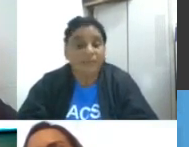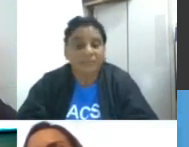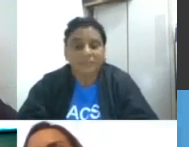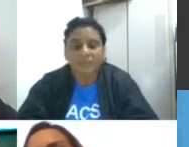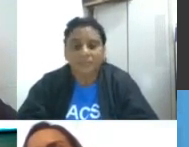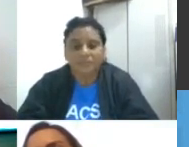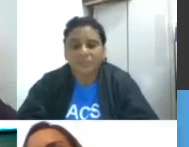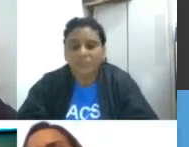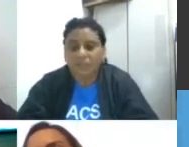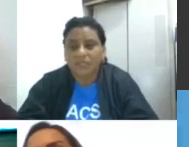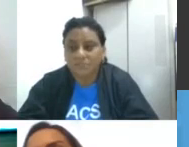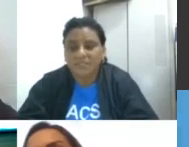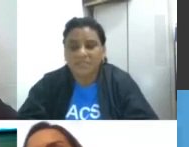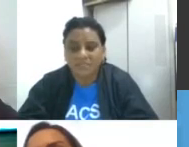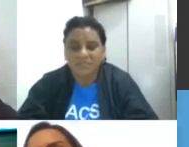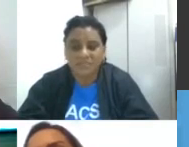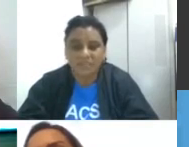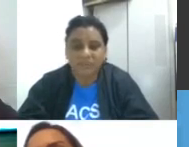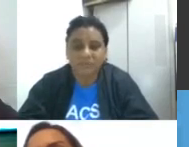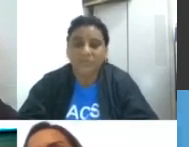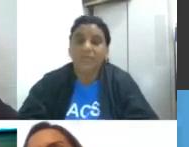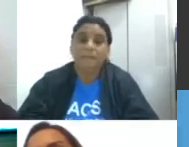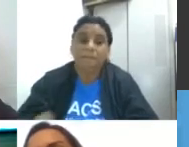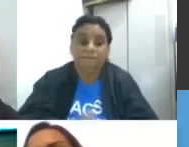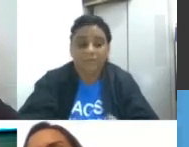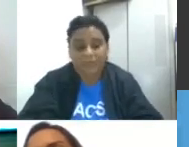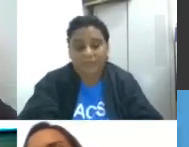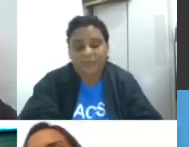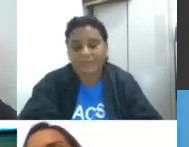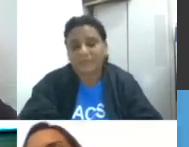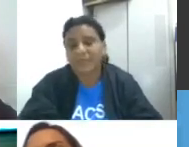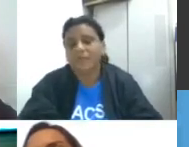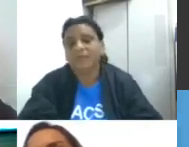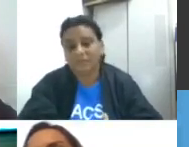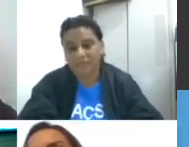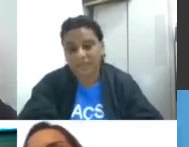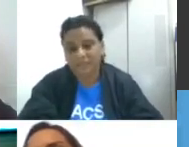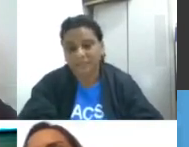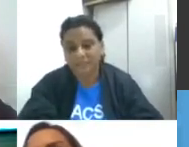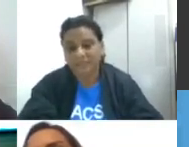colegas muitas colegas minhas agentes de saúde serem contaminadas né